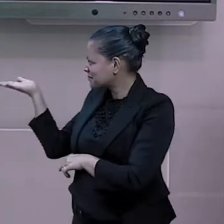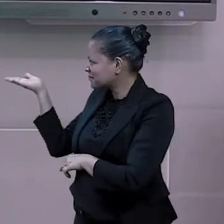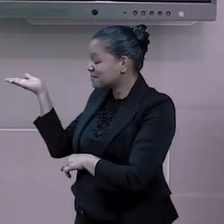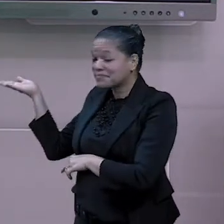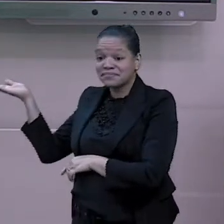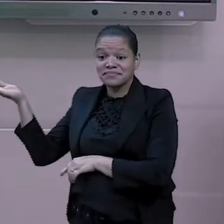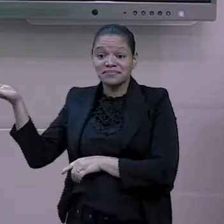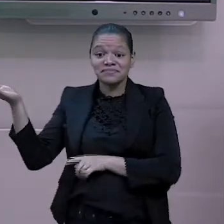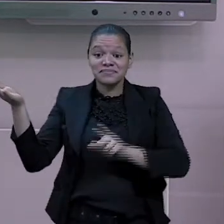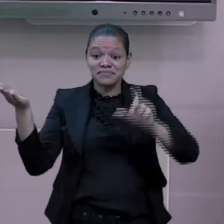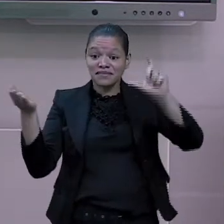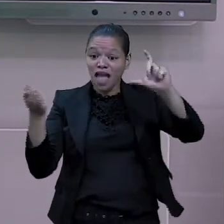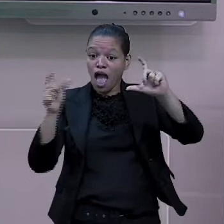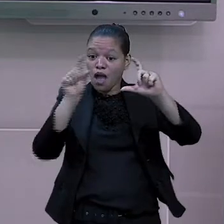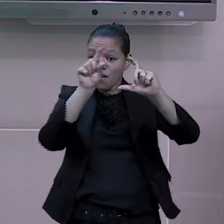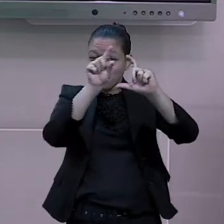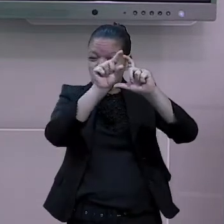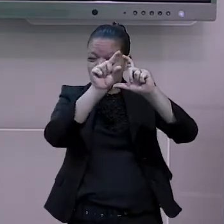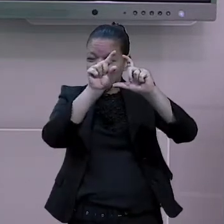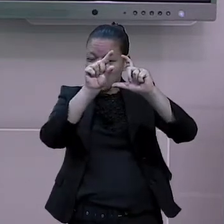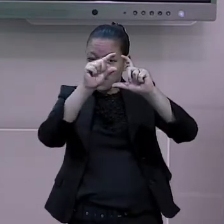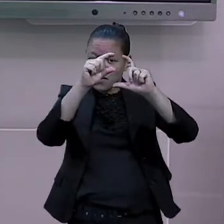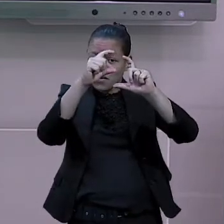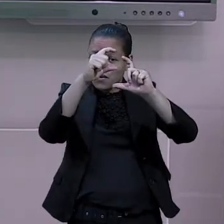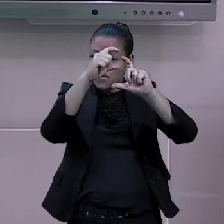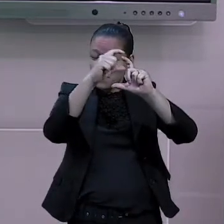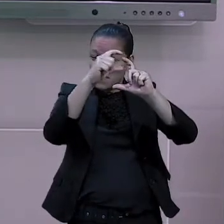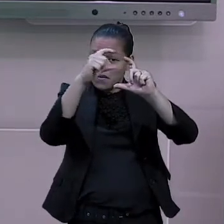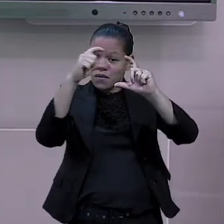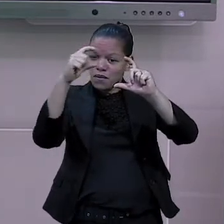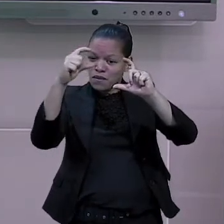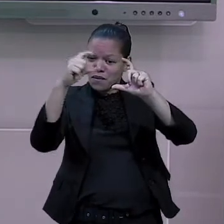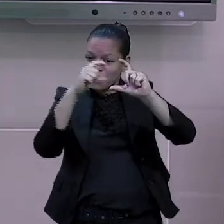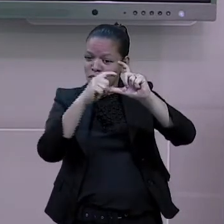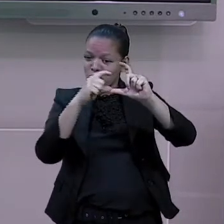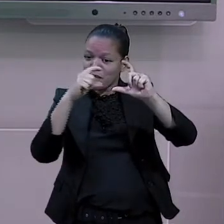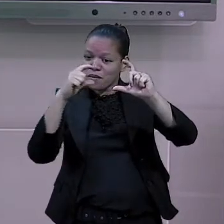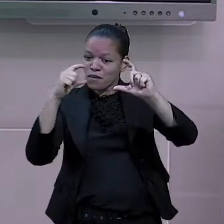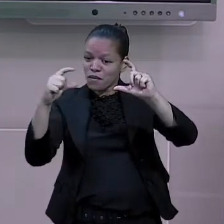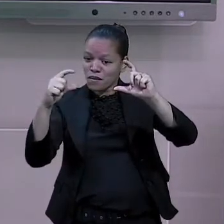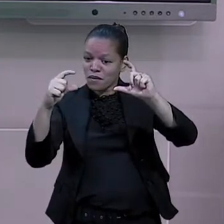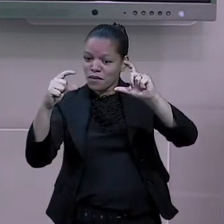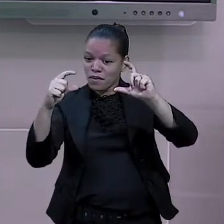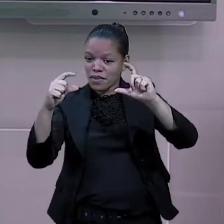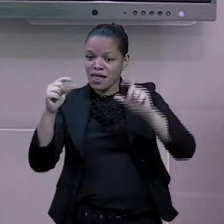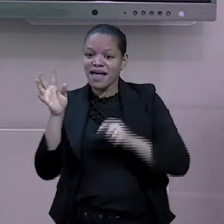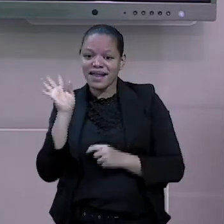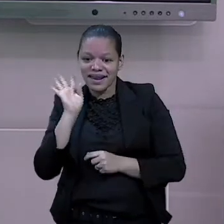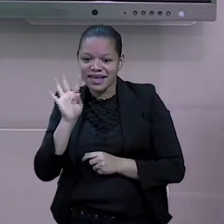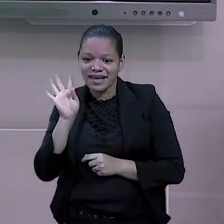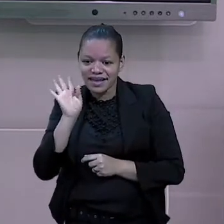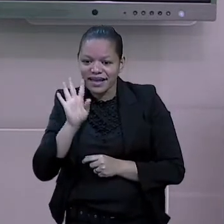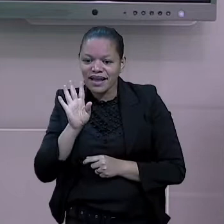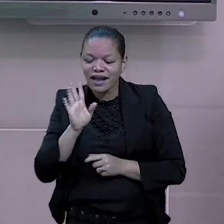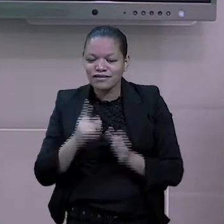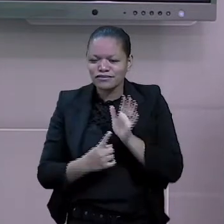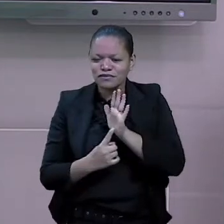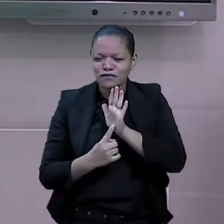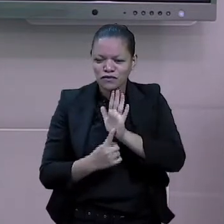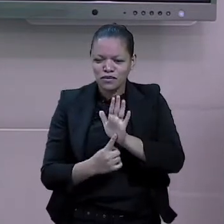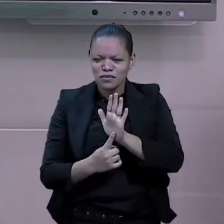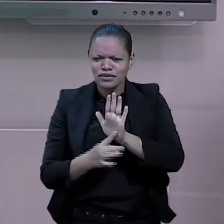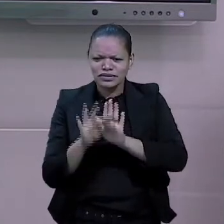apresentam em quadrinhos. Professora, mas será por que as tirinhas aí são tão divertidas e tão fáceis de